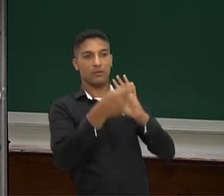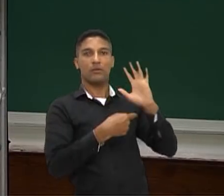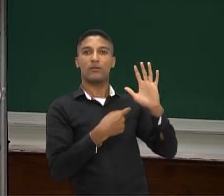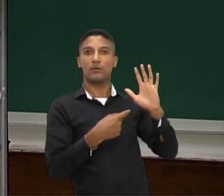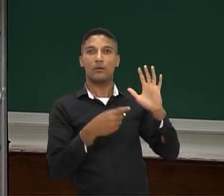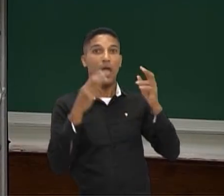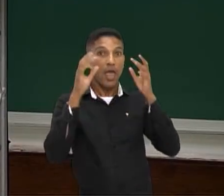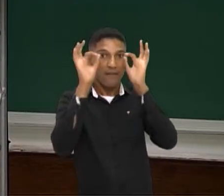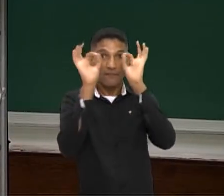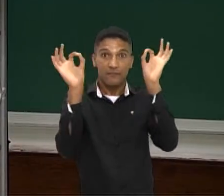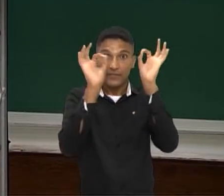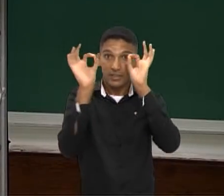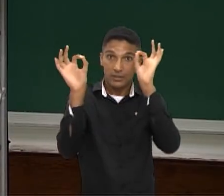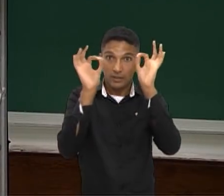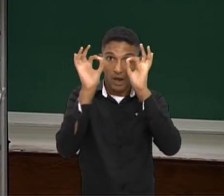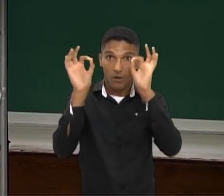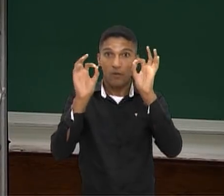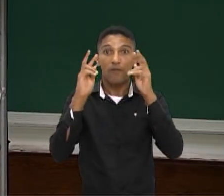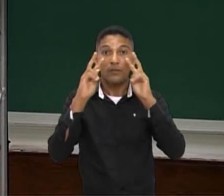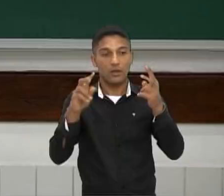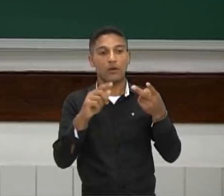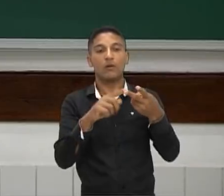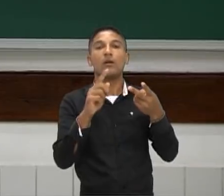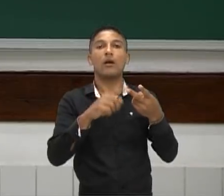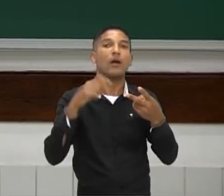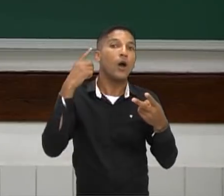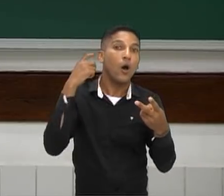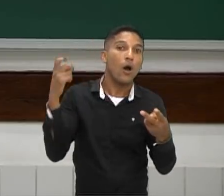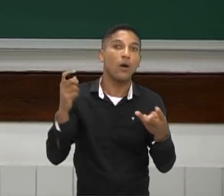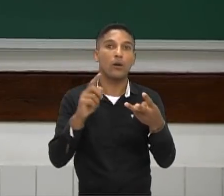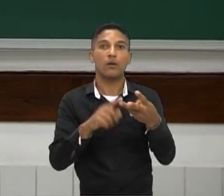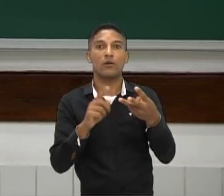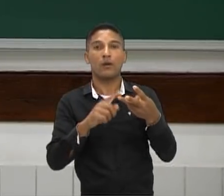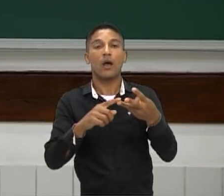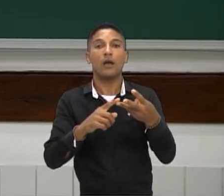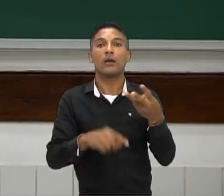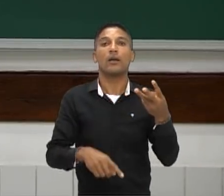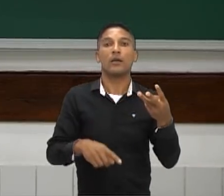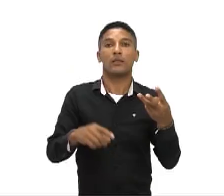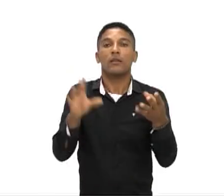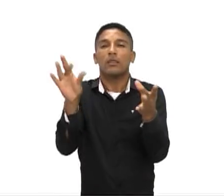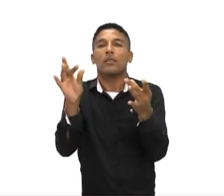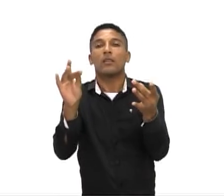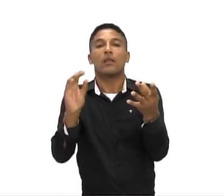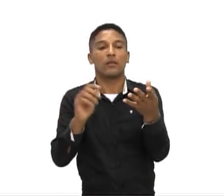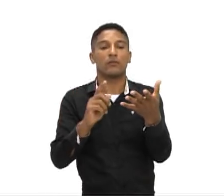a visão, o olfato, o tato ou a audição? Um tempo para mais esse exercício e a gente retorna.